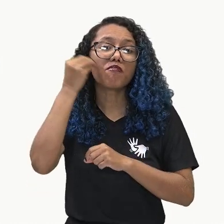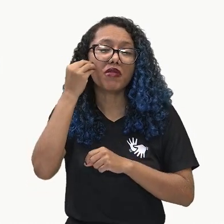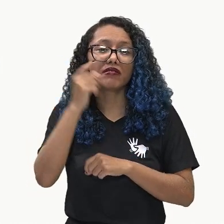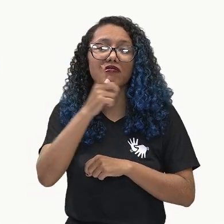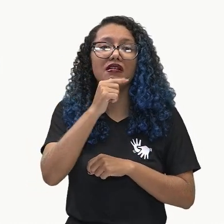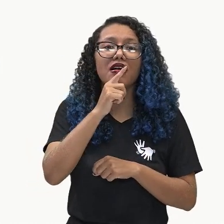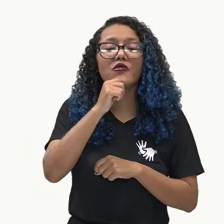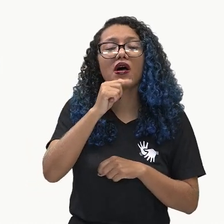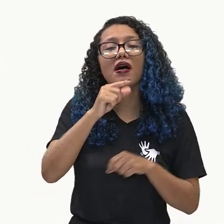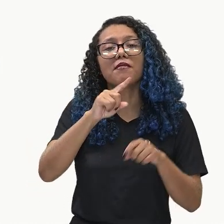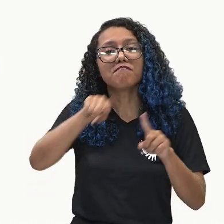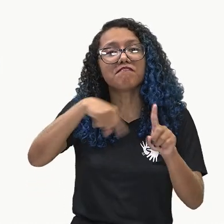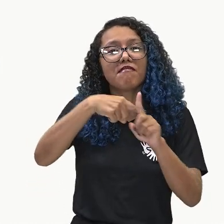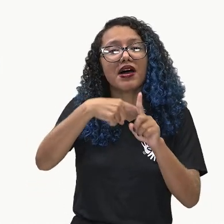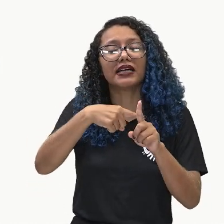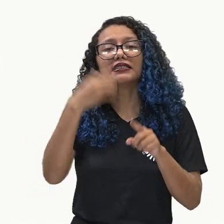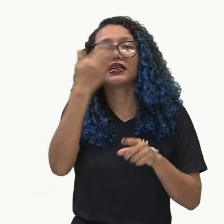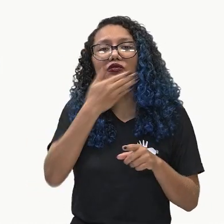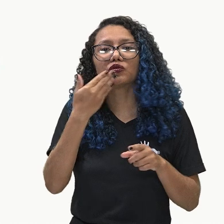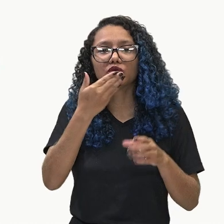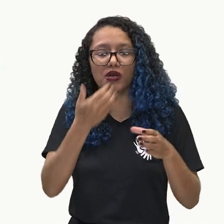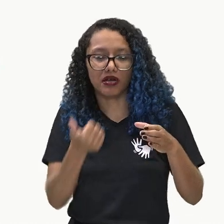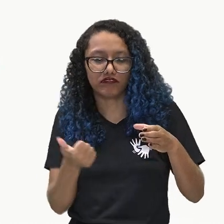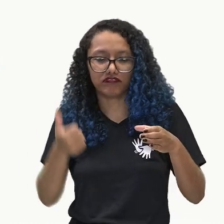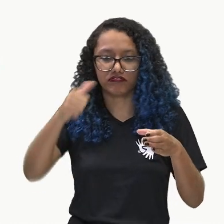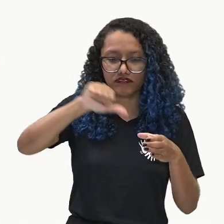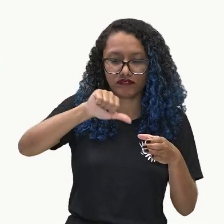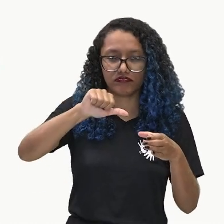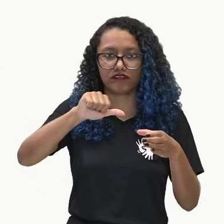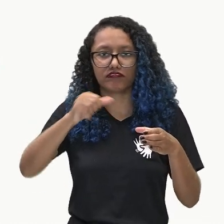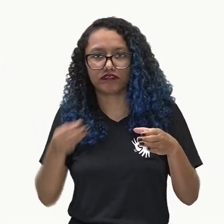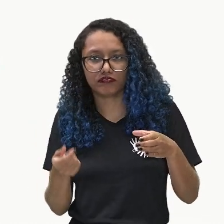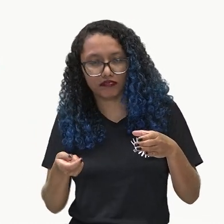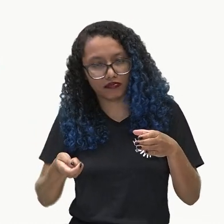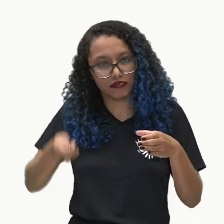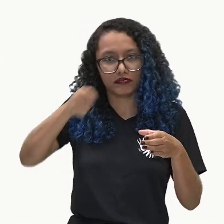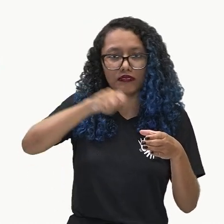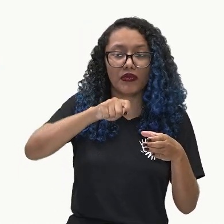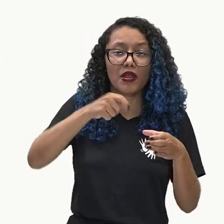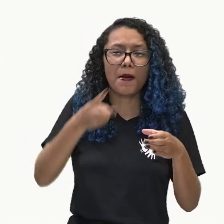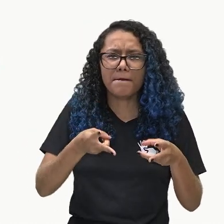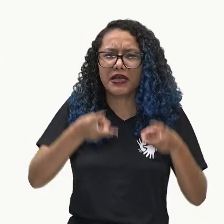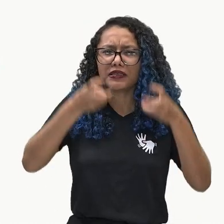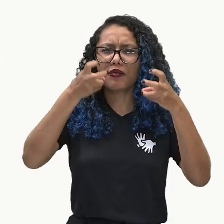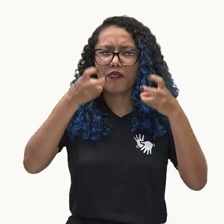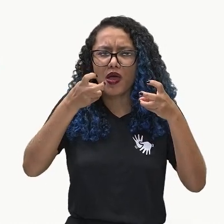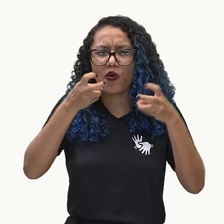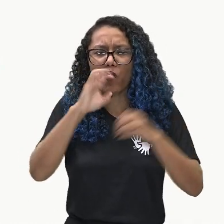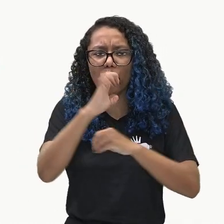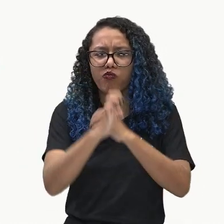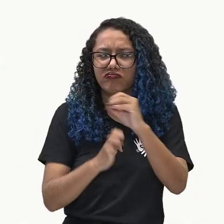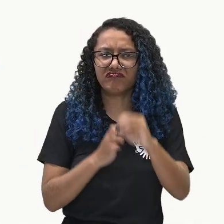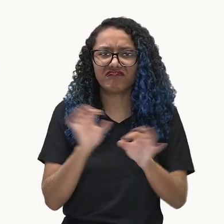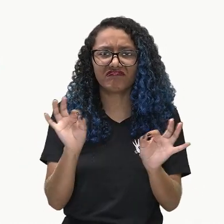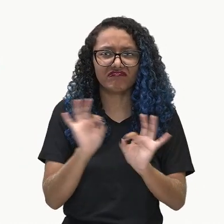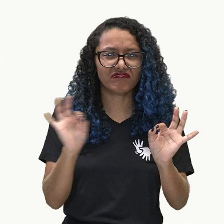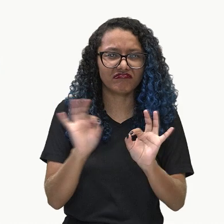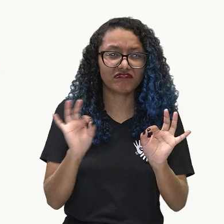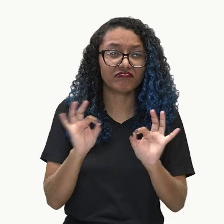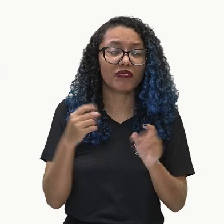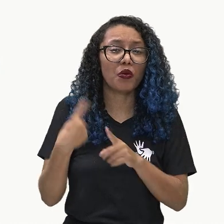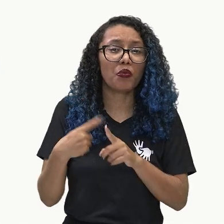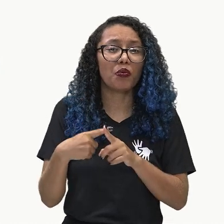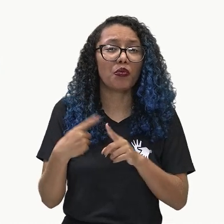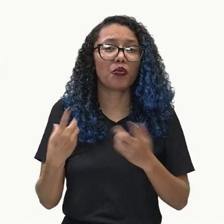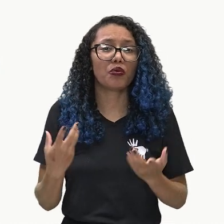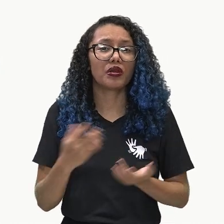né? E verificou que não produziu eletrólito. Por quê? Porque a molécula